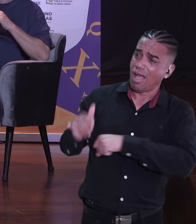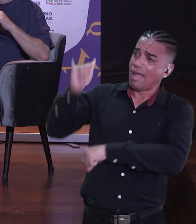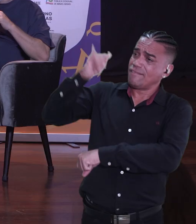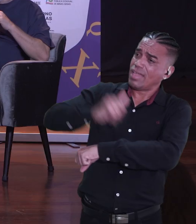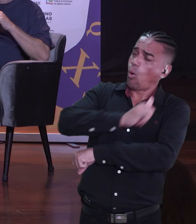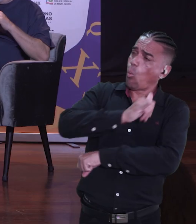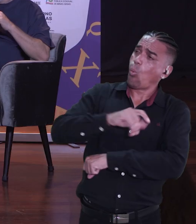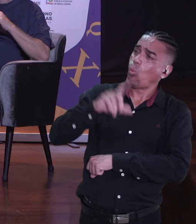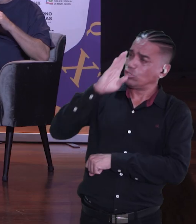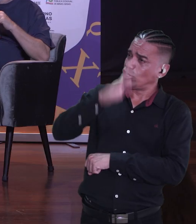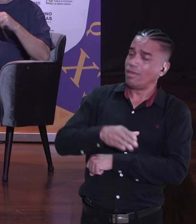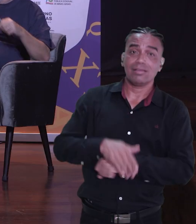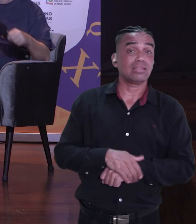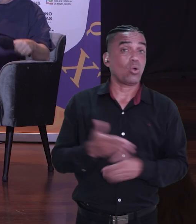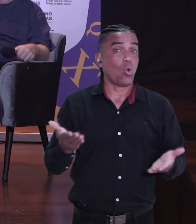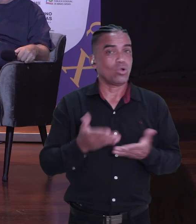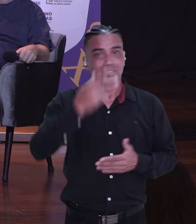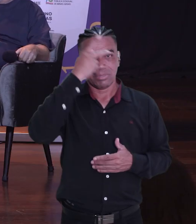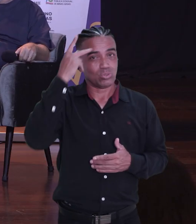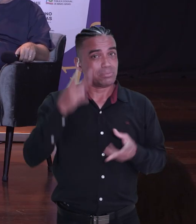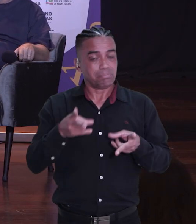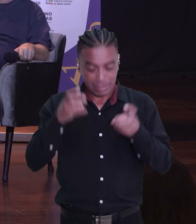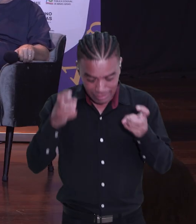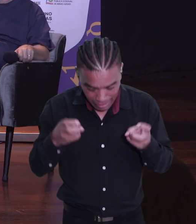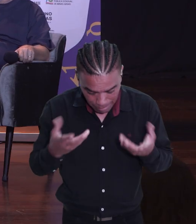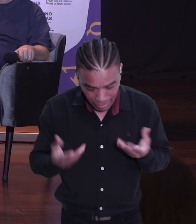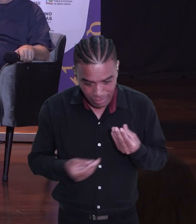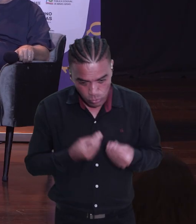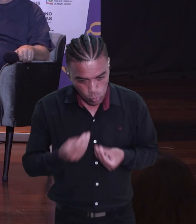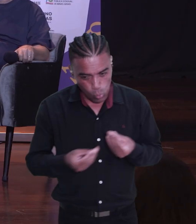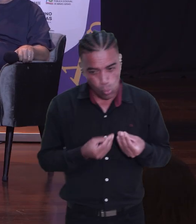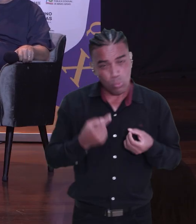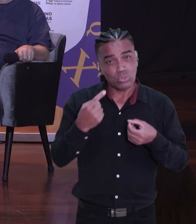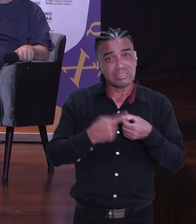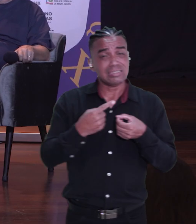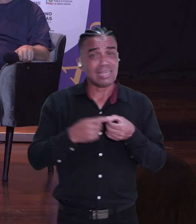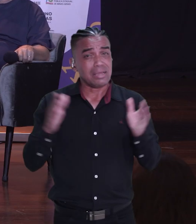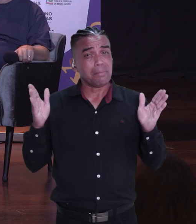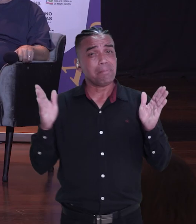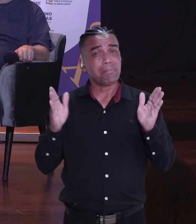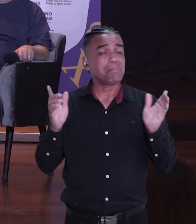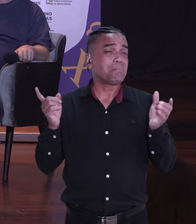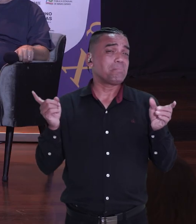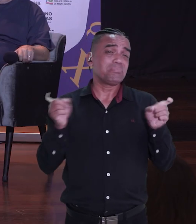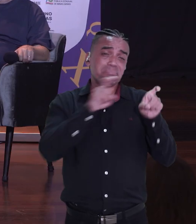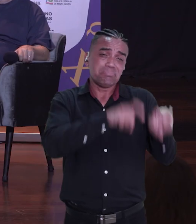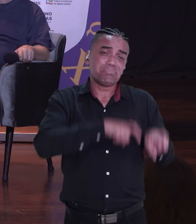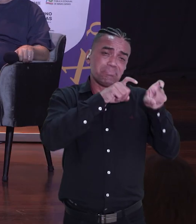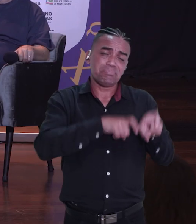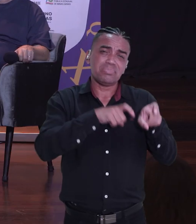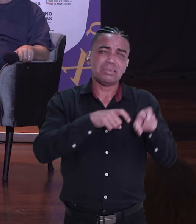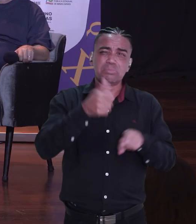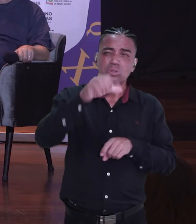contou que tinha avião direto, né? Pois eu não sei se as pessoas hoje têm noção de como eram as pequenas cidades de Minas